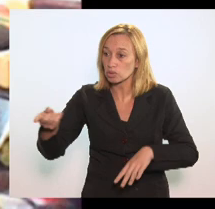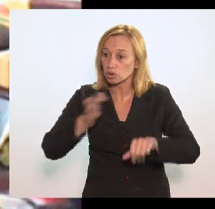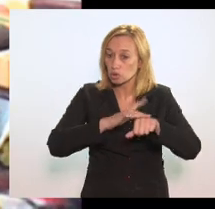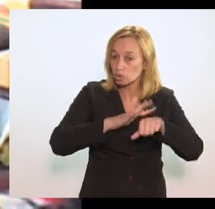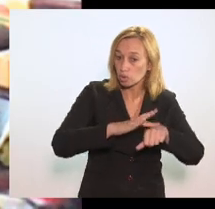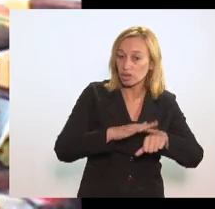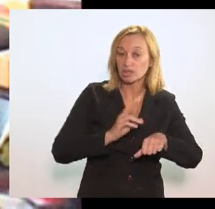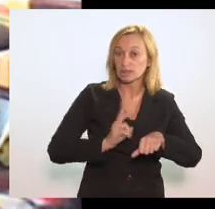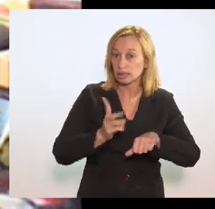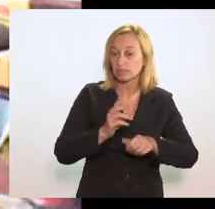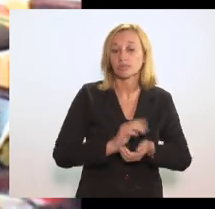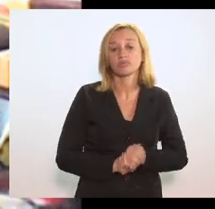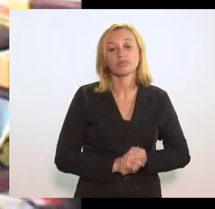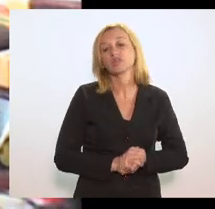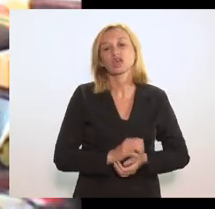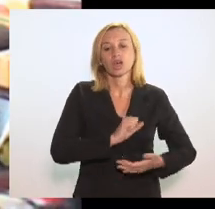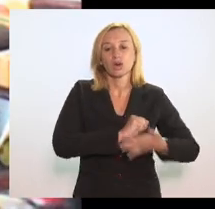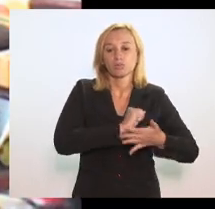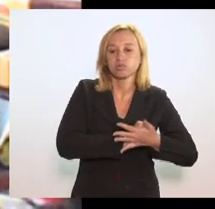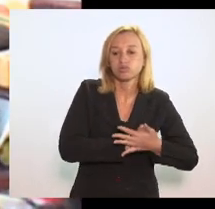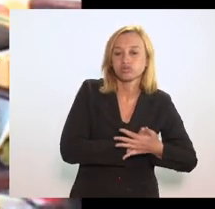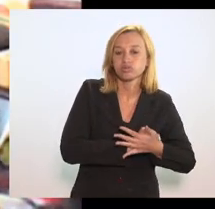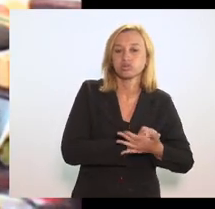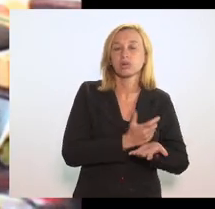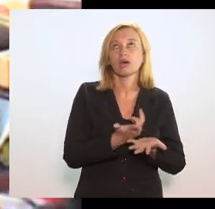sempre mataram, infarto,